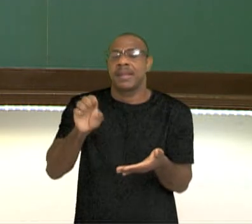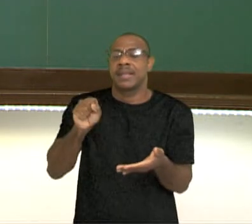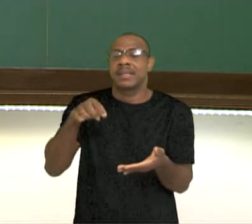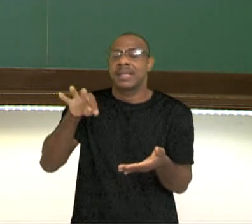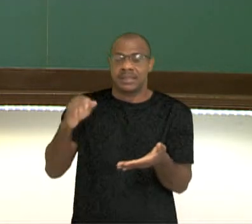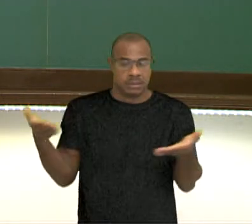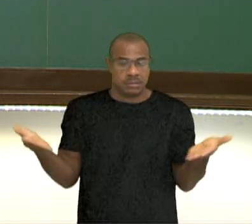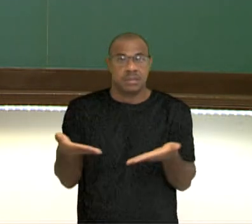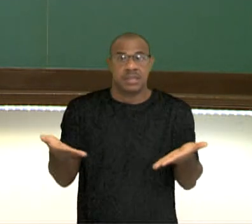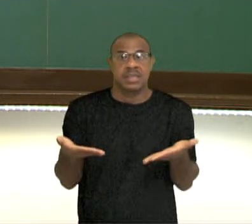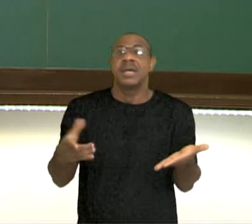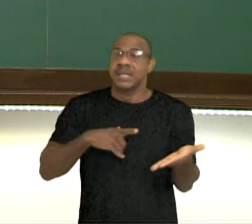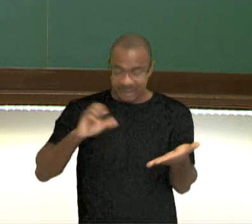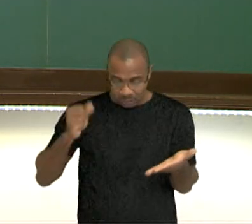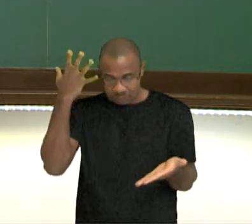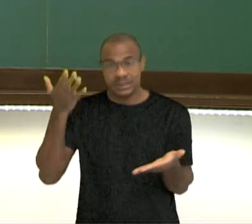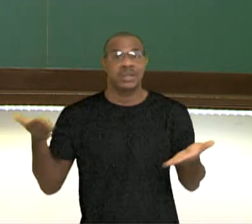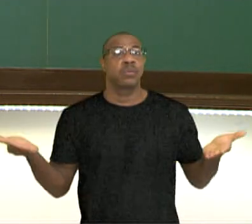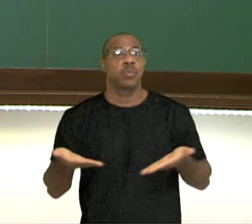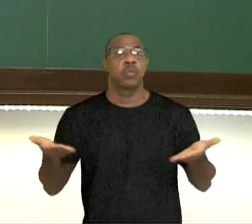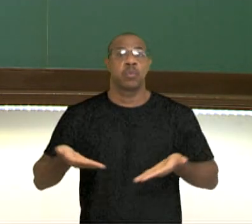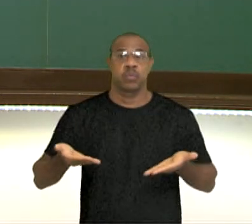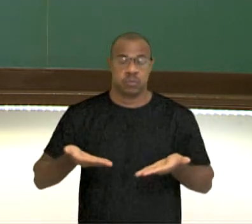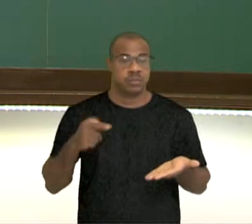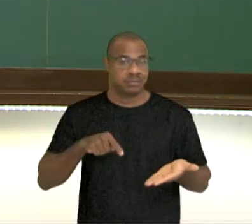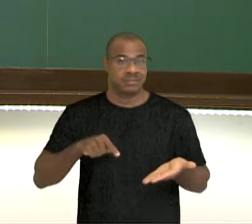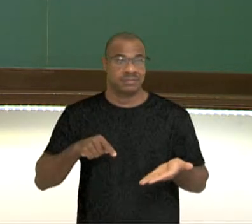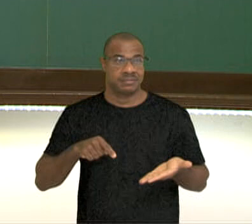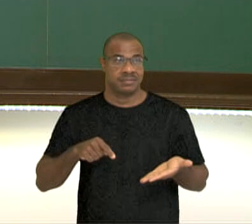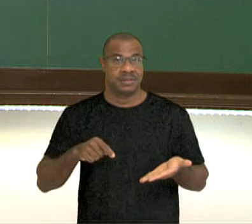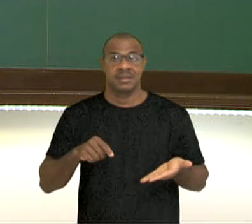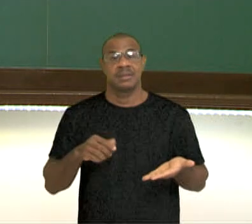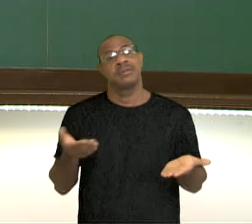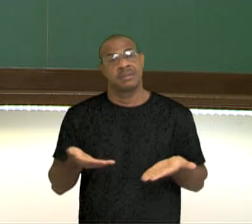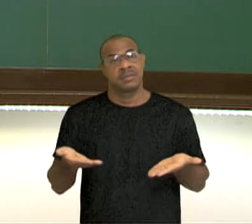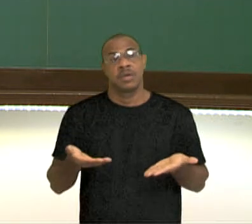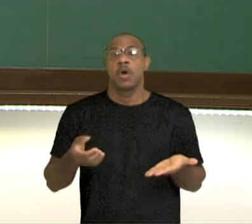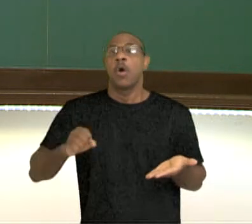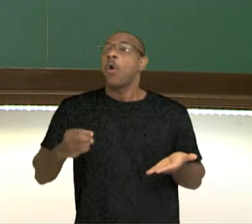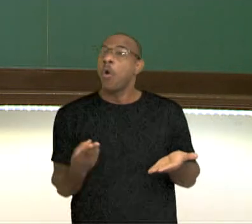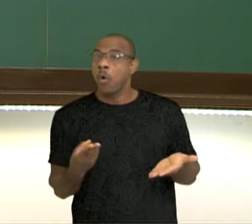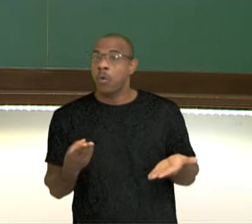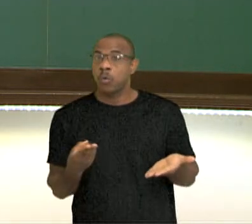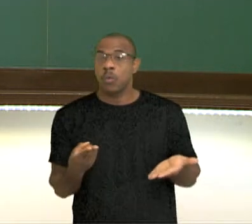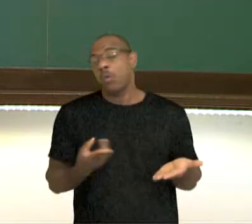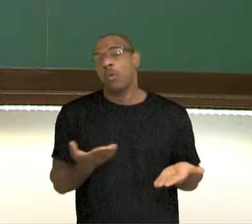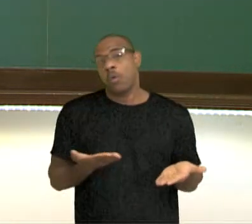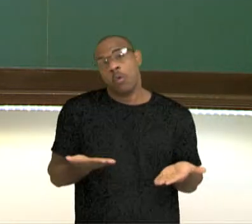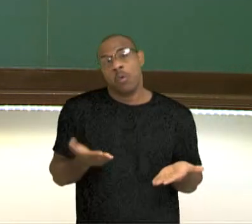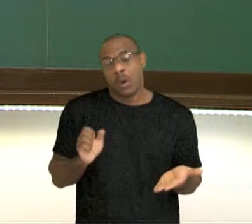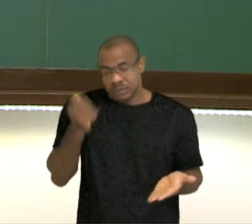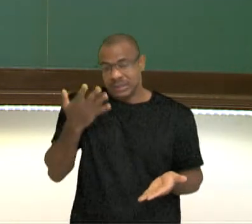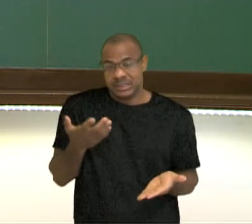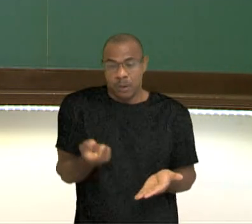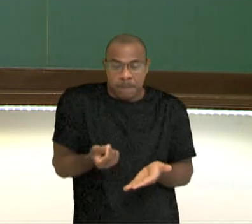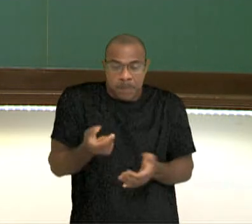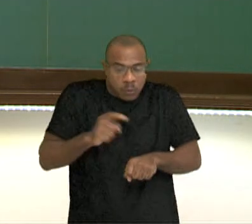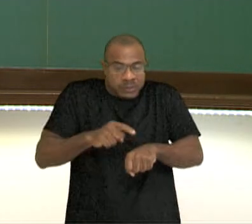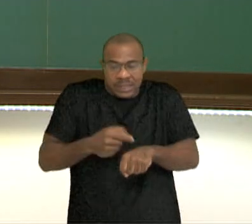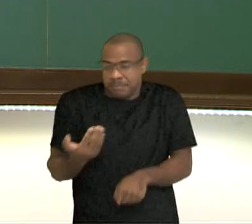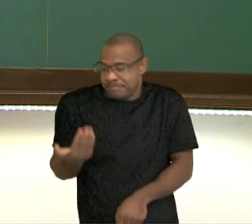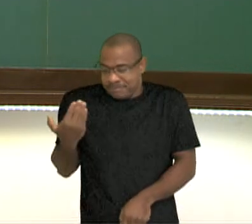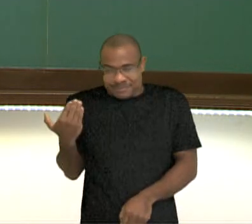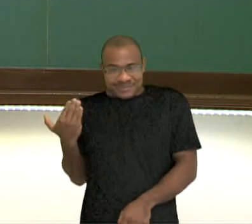algo que está acontecendo. Então, ou já aconteceu num passado bem próximo. Então, eu tenho que observar